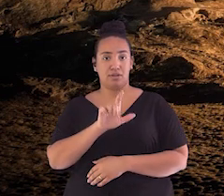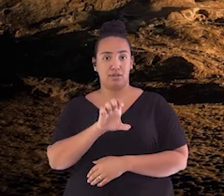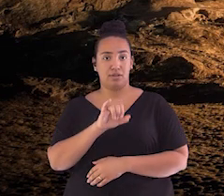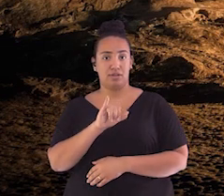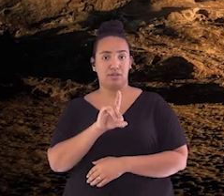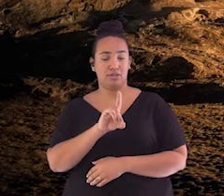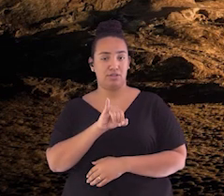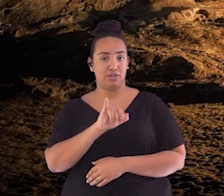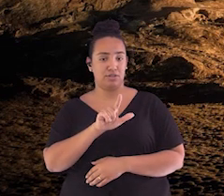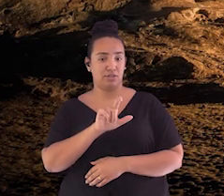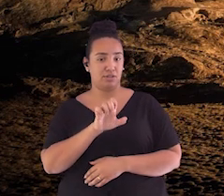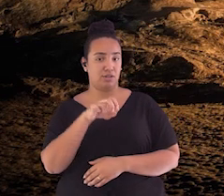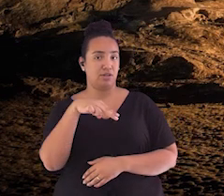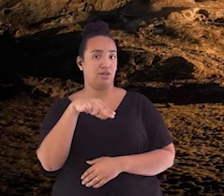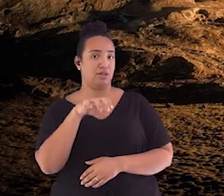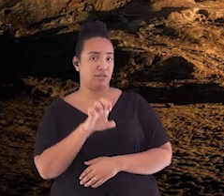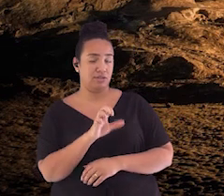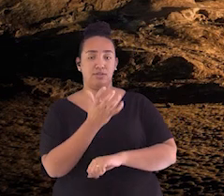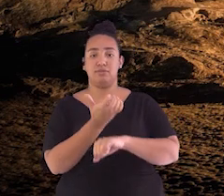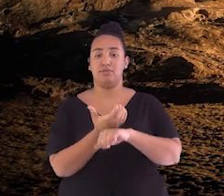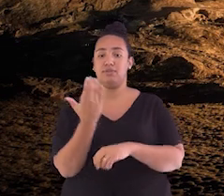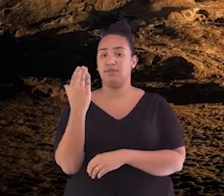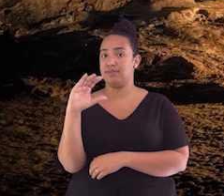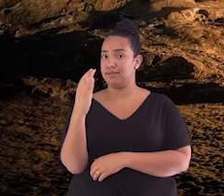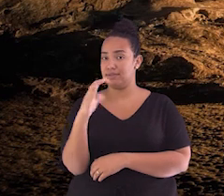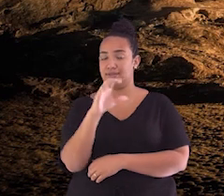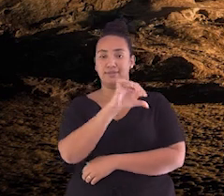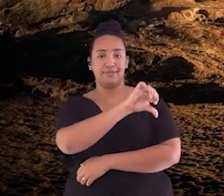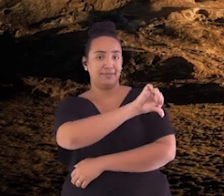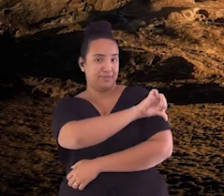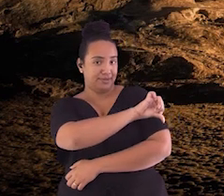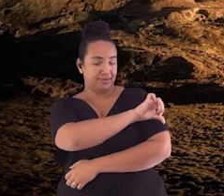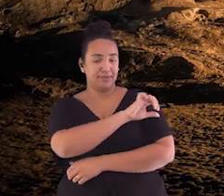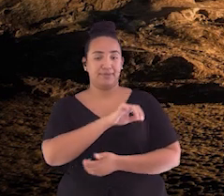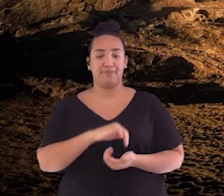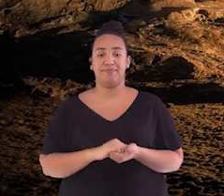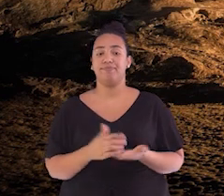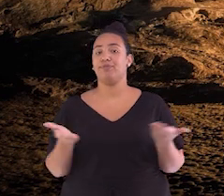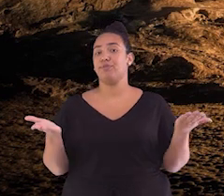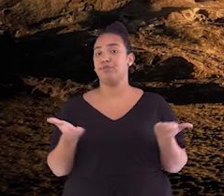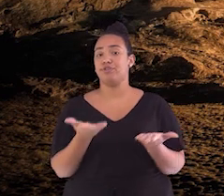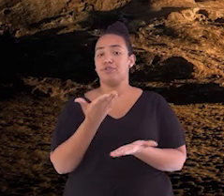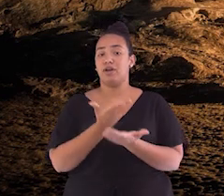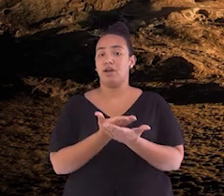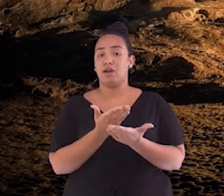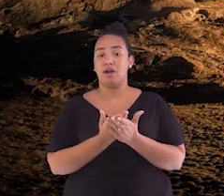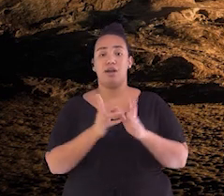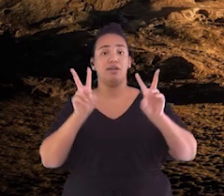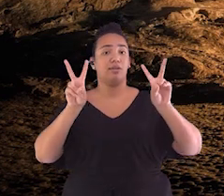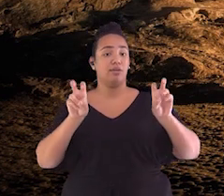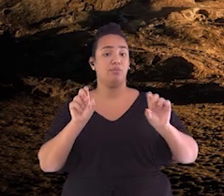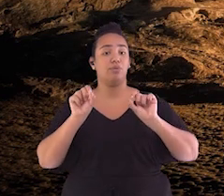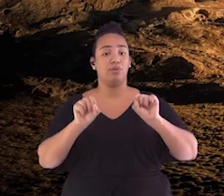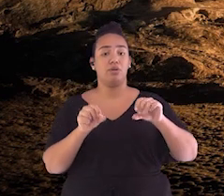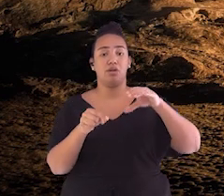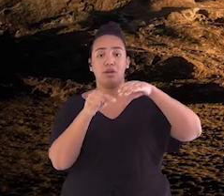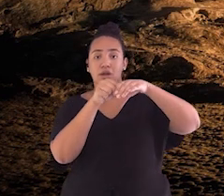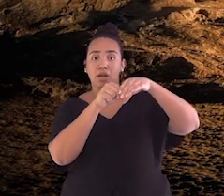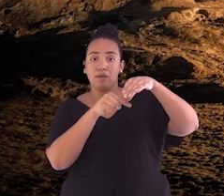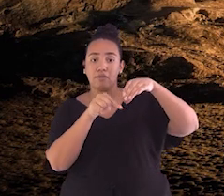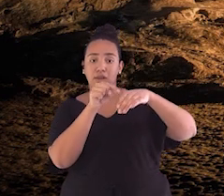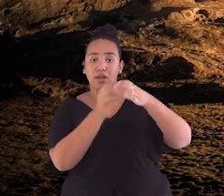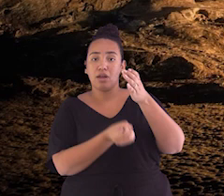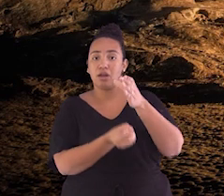disciplina de Ciências do 9º ano dos anos finais. E hoje o tema da nossa aula é a Química da Formação das